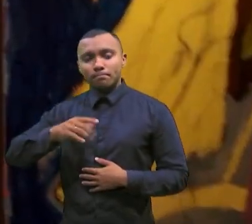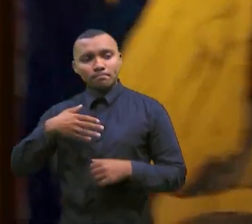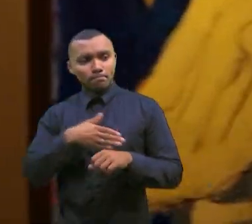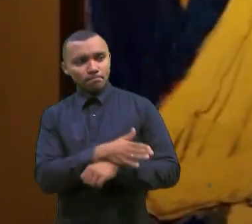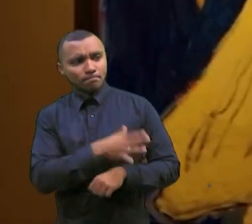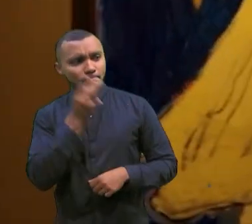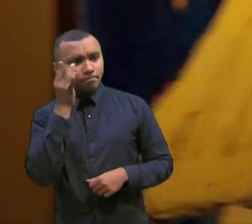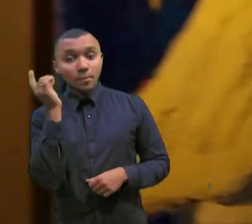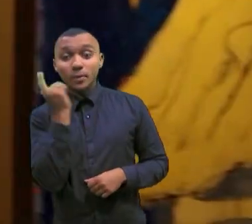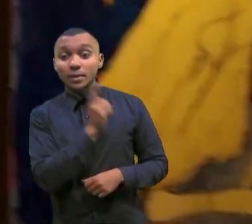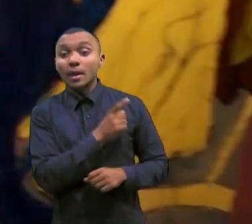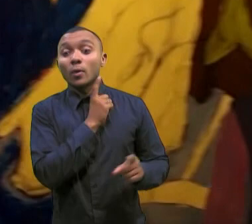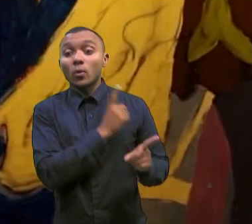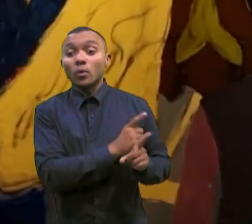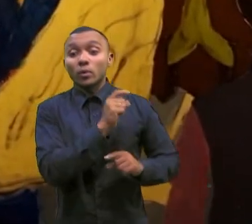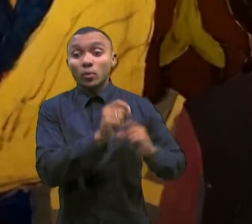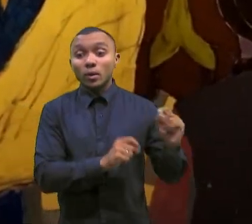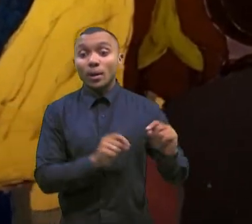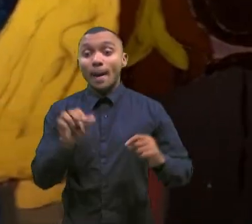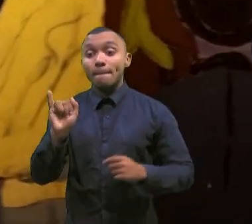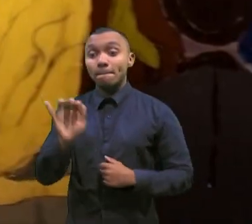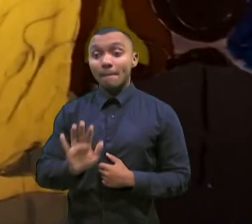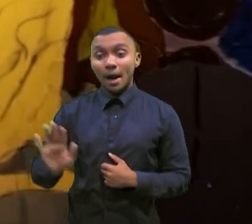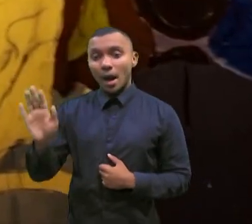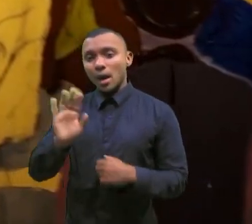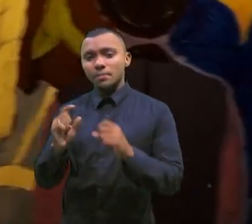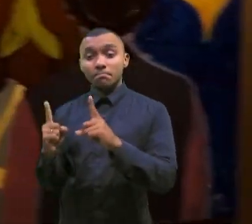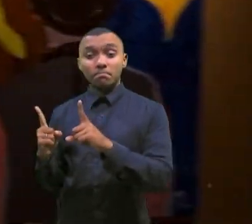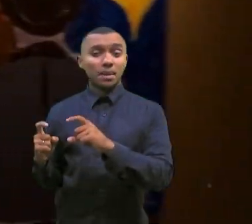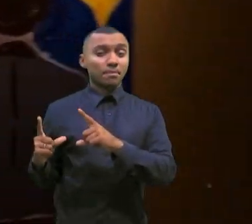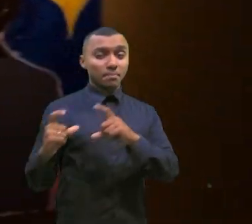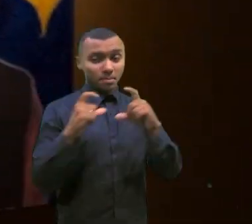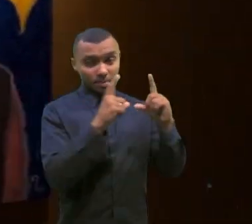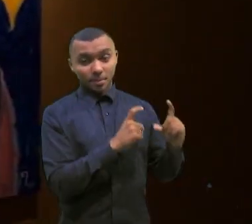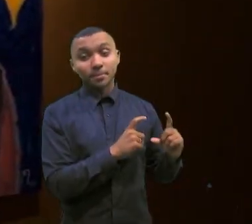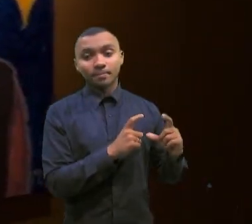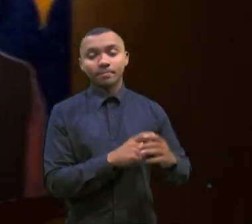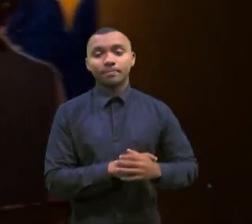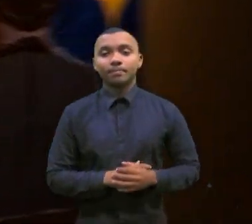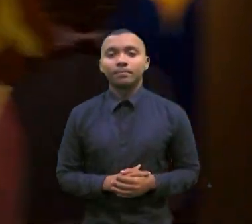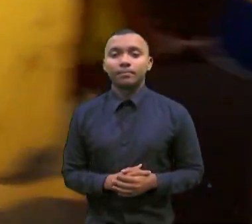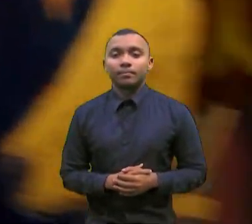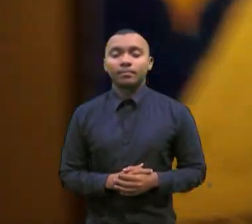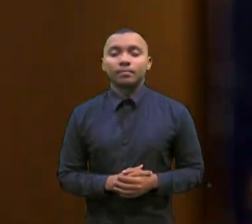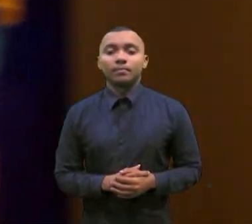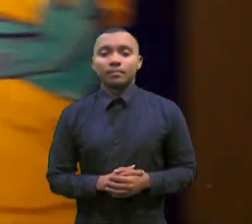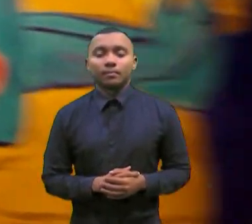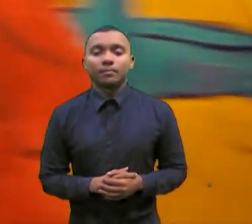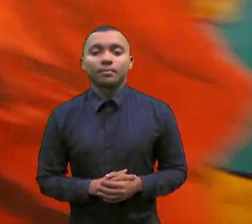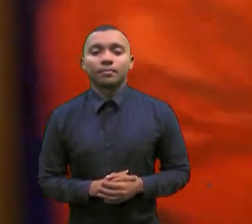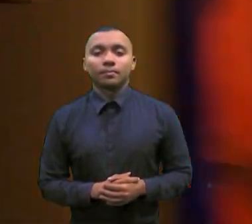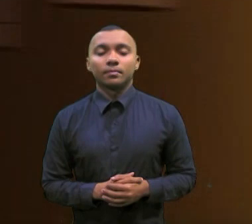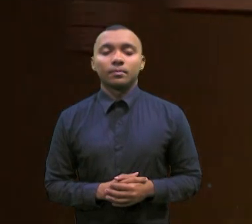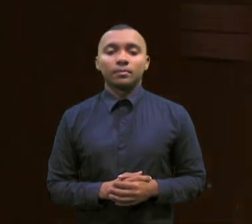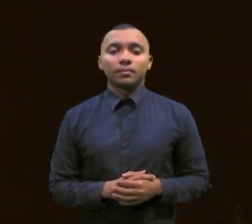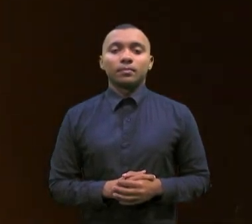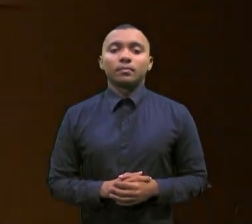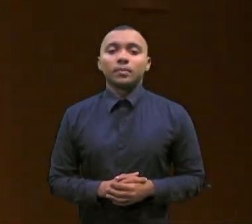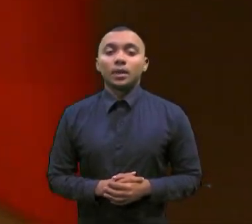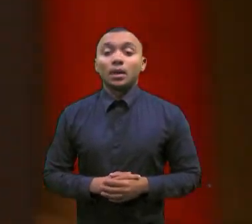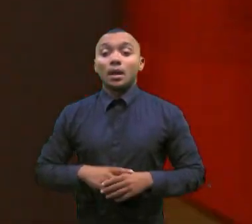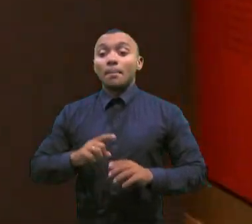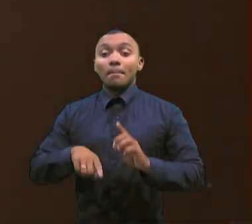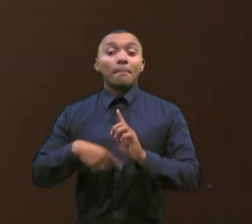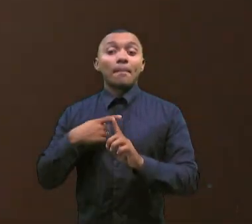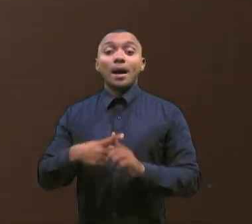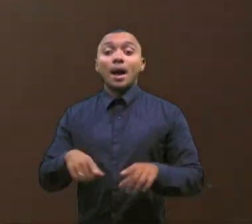encontrar fotos dos artistas. O Arruda está aqui, como ela disse, é um jovem, né? isso é Então tem as fotos, interessante, né? né? Além dos textos, né, que